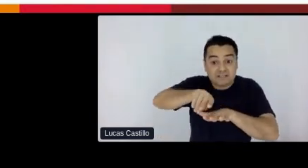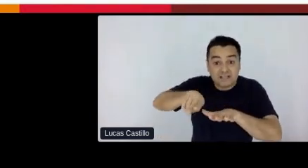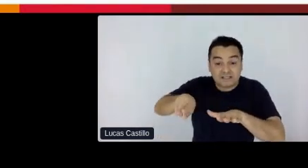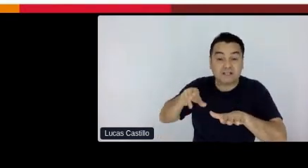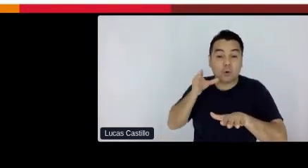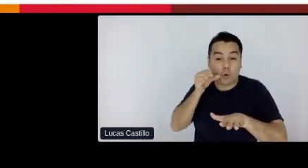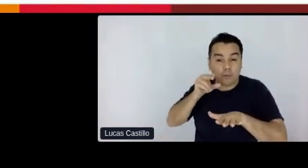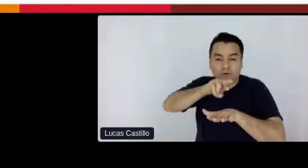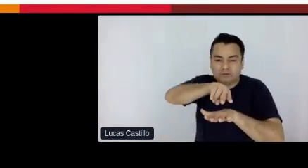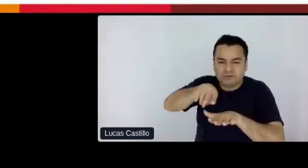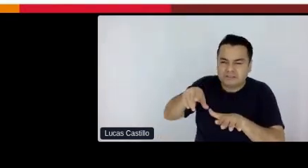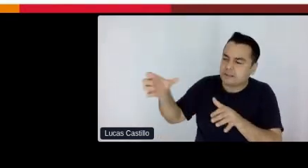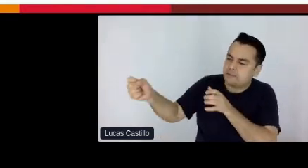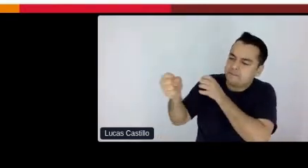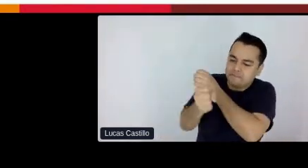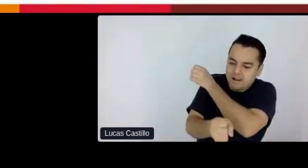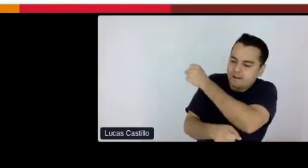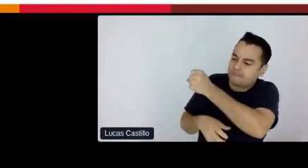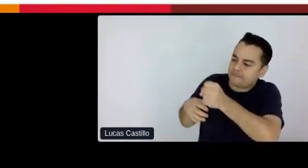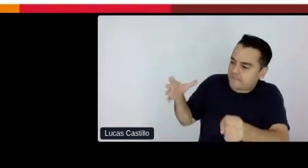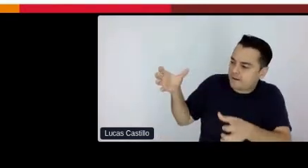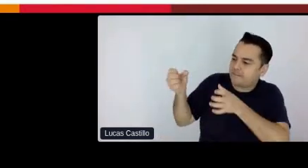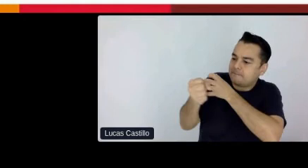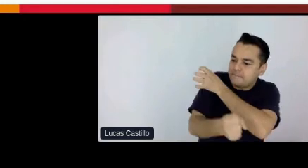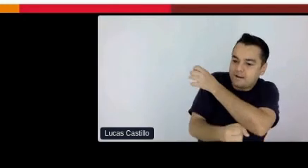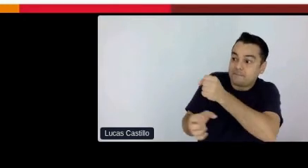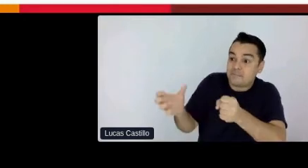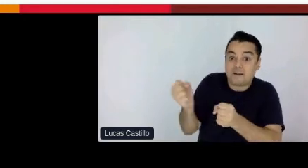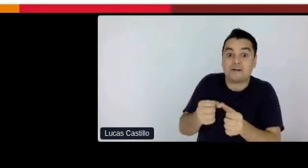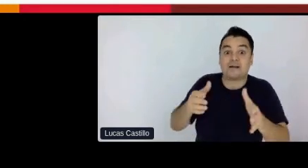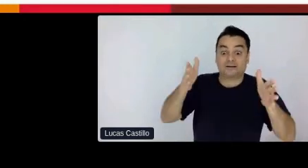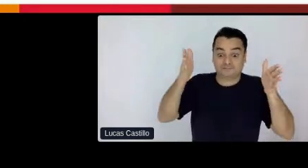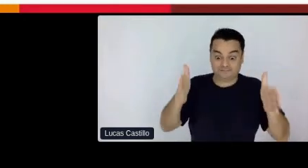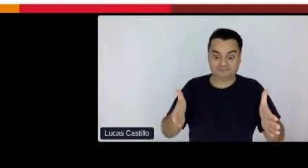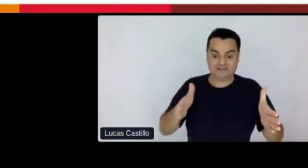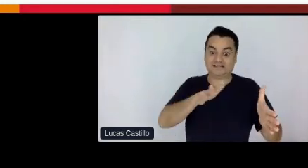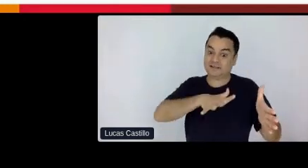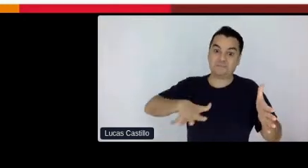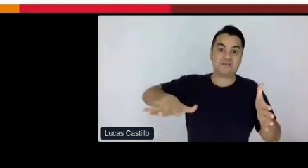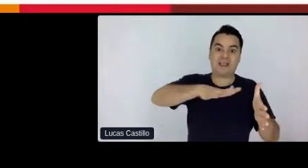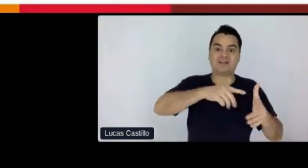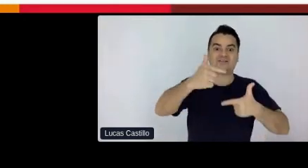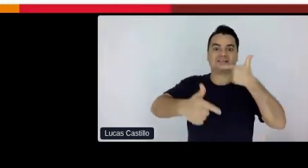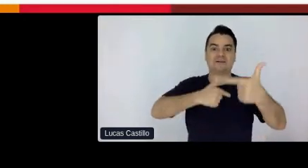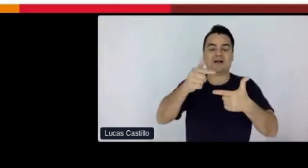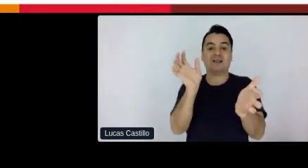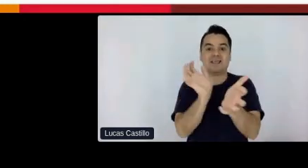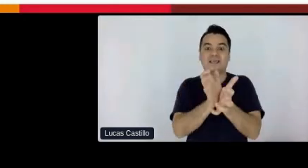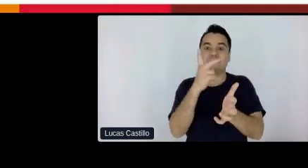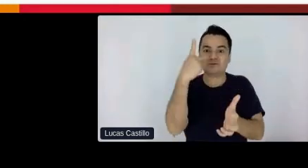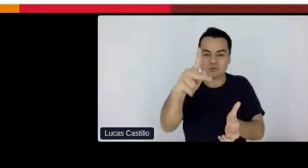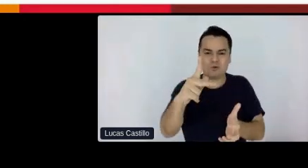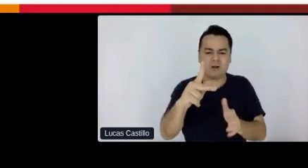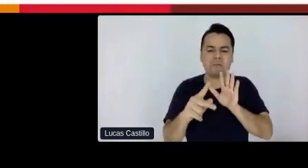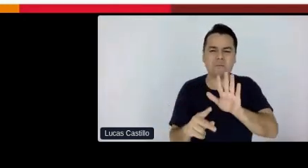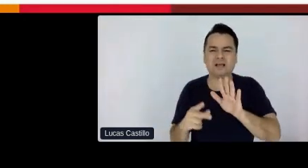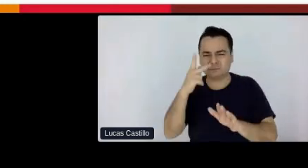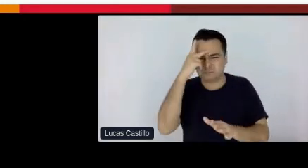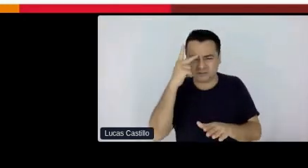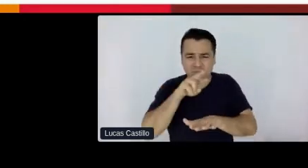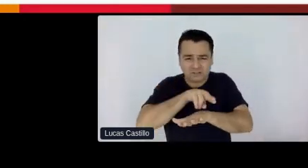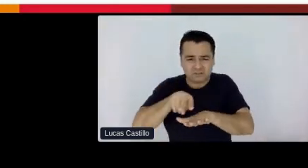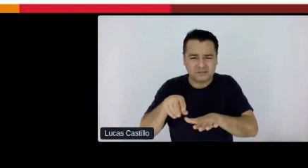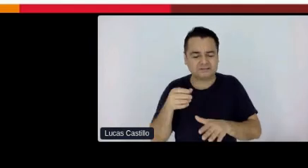colaboradores diversos para a nossa empresa, a gente está estruturando a coisa, e quando chega aqui dentro, a experiência do colaborador é algo negativo. E ela